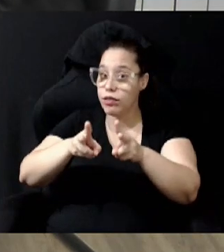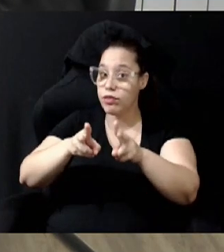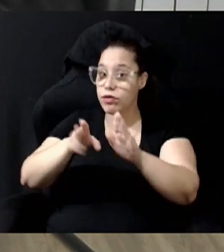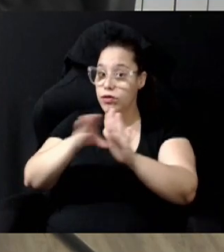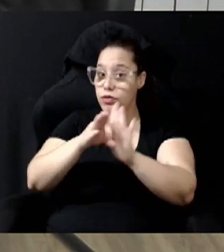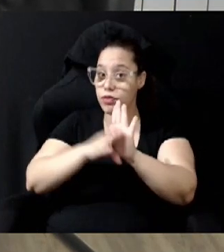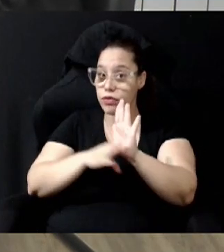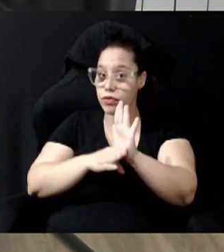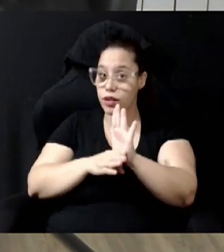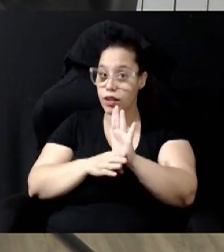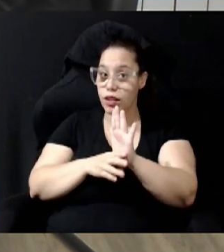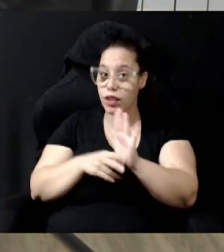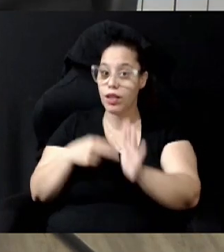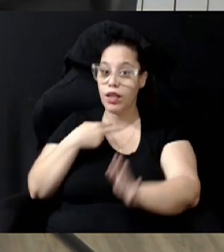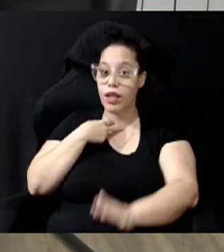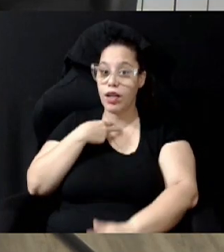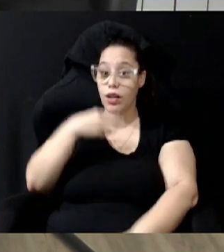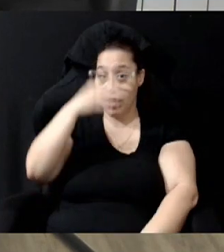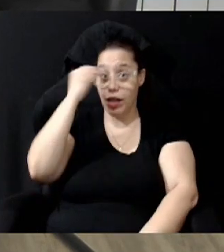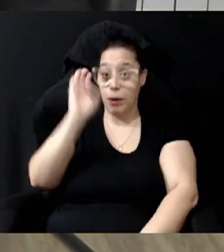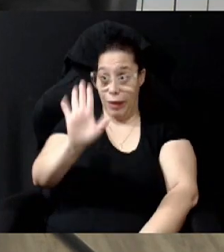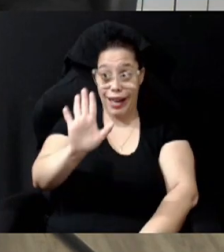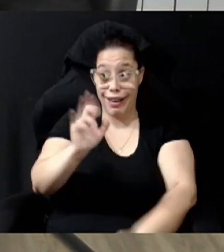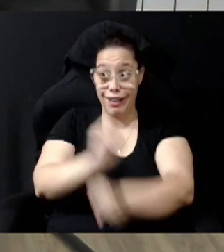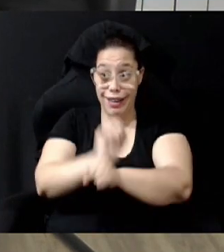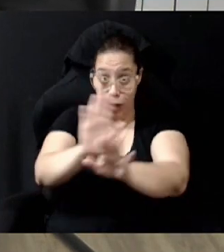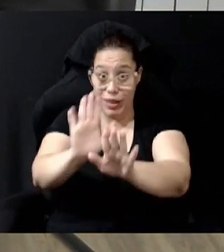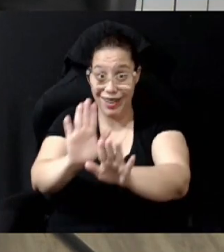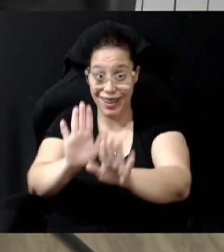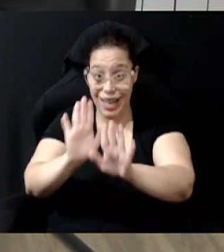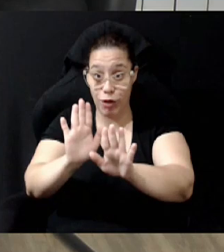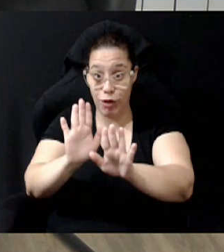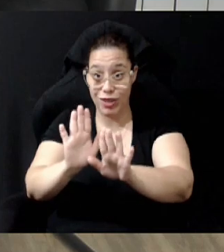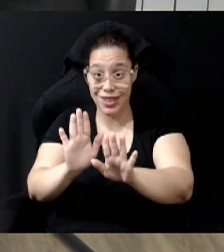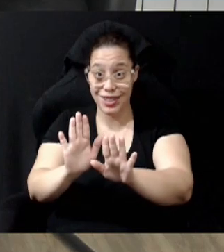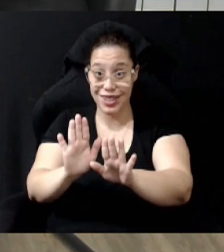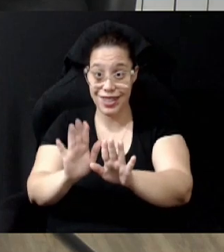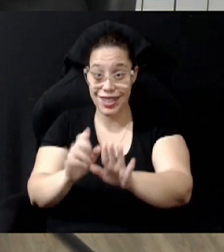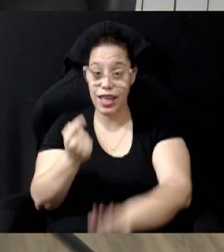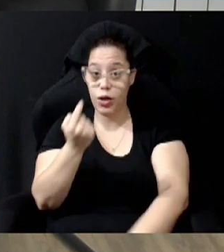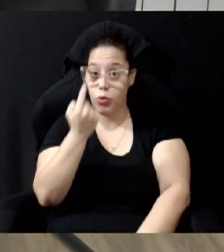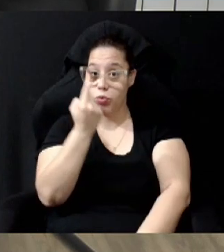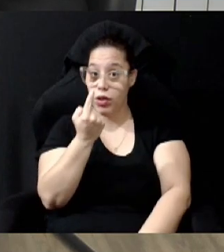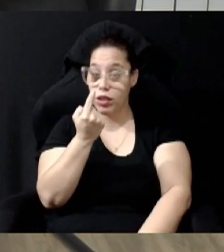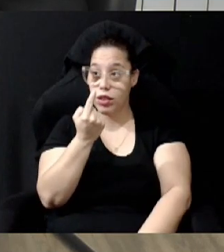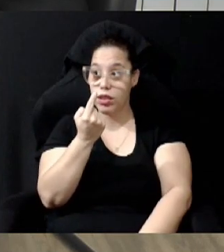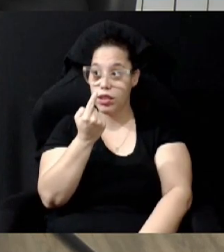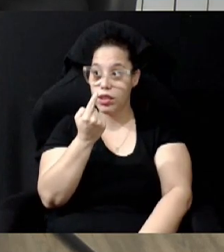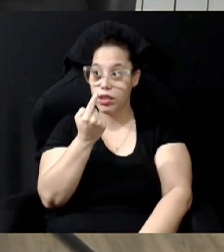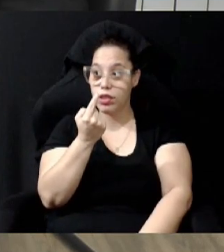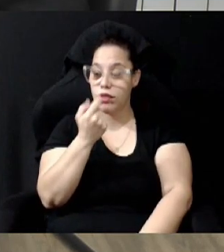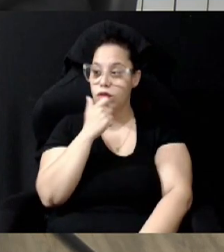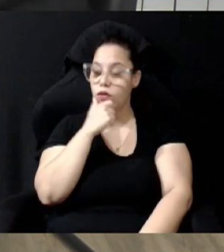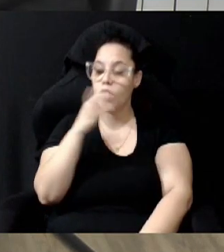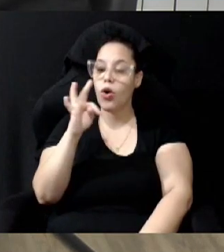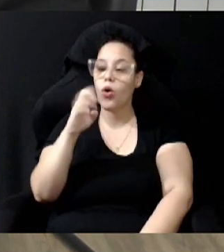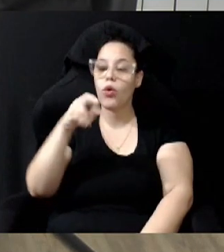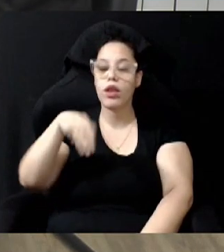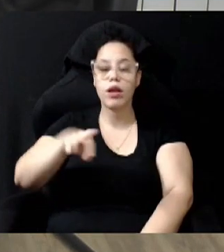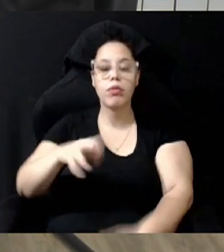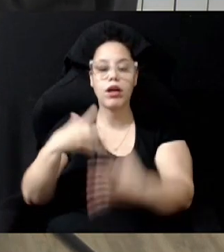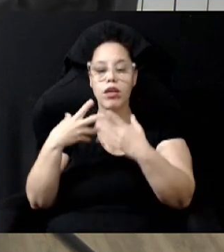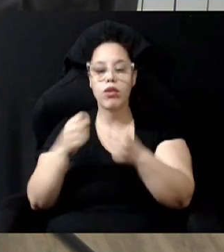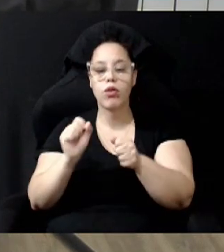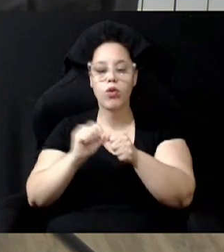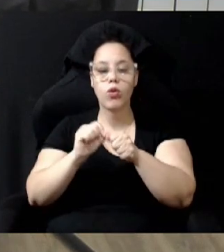senão vai ficar sem sentido. A questão, qual foi uma das primeiras medidas que o Temer tomou? Mudou o